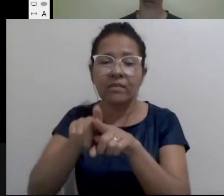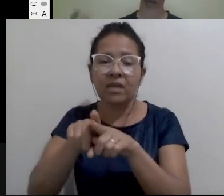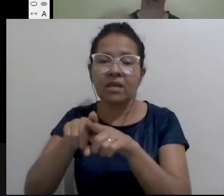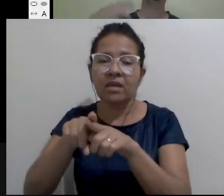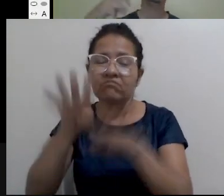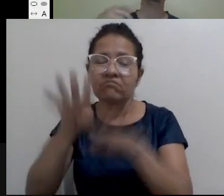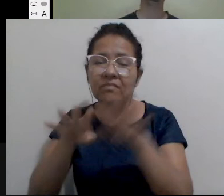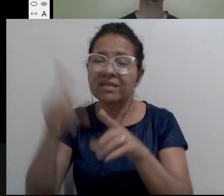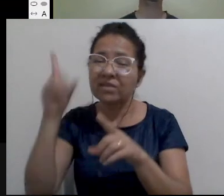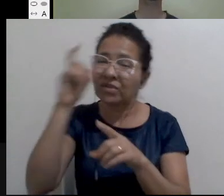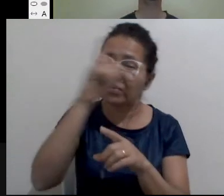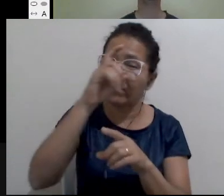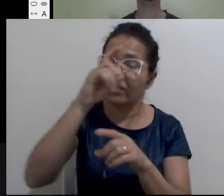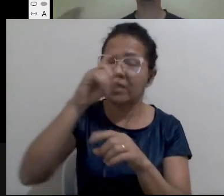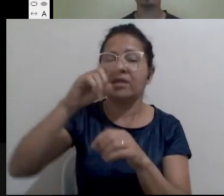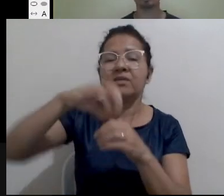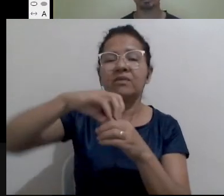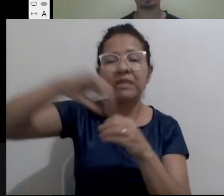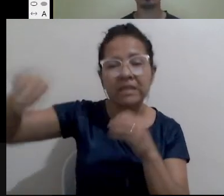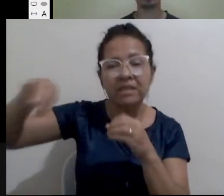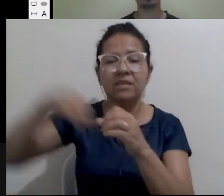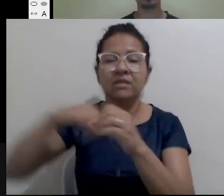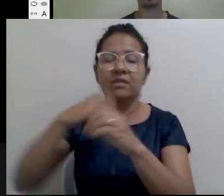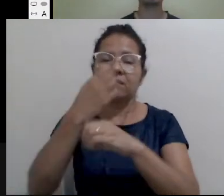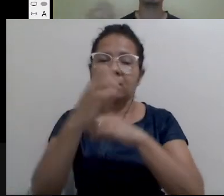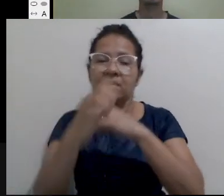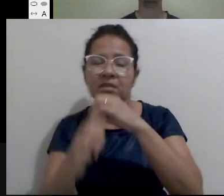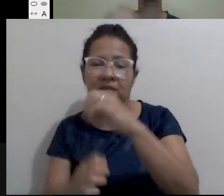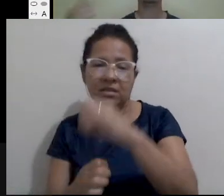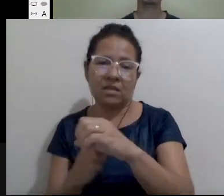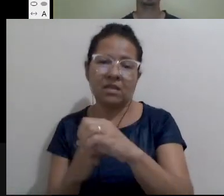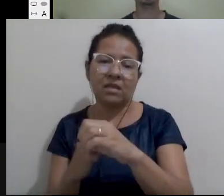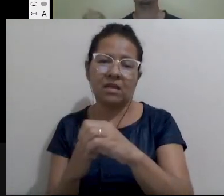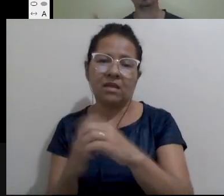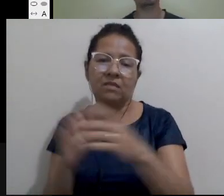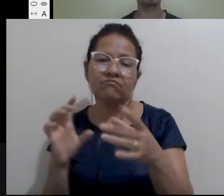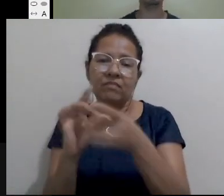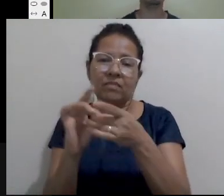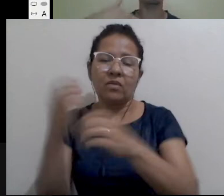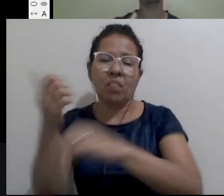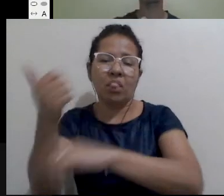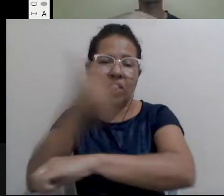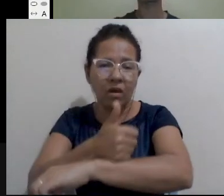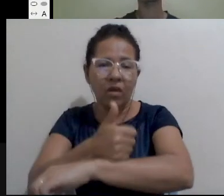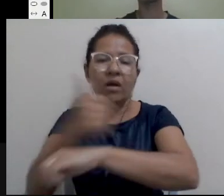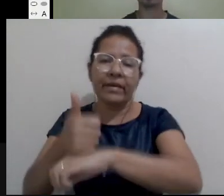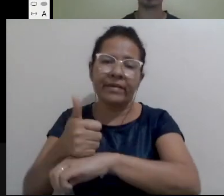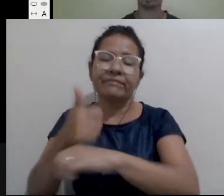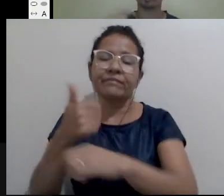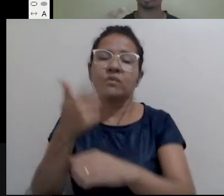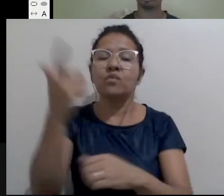bom? Retirar esses elétrons que estão sendo compartilhados ali, tá? Desse ligante para substituir por outro ligante para